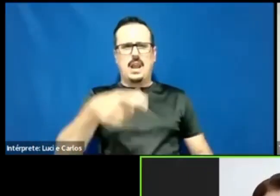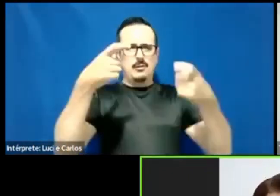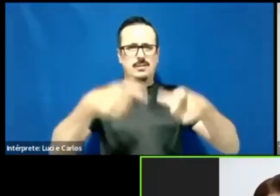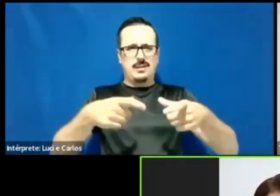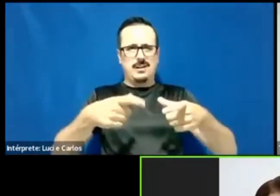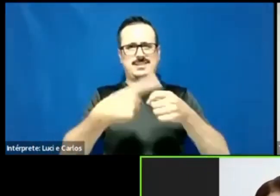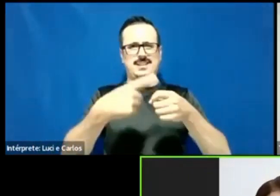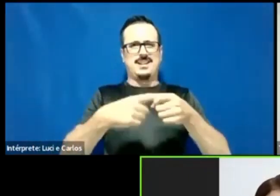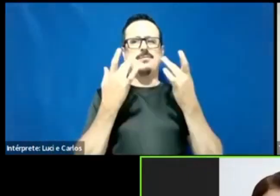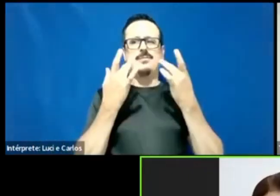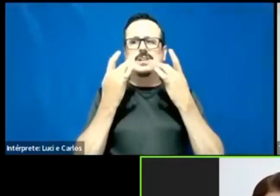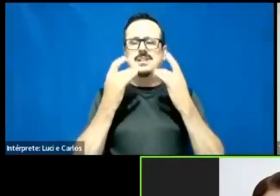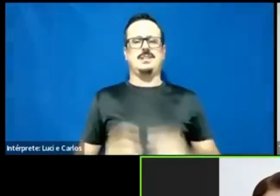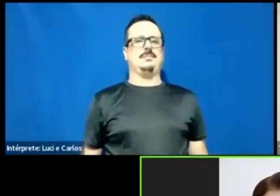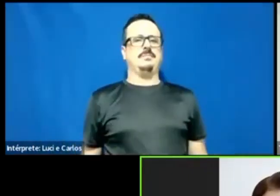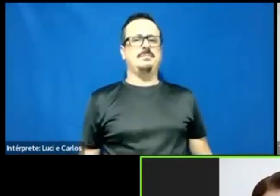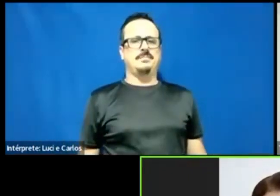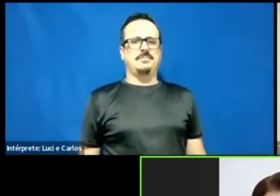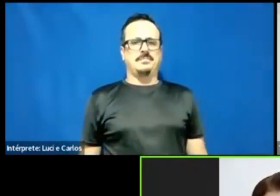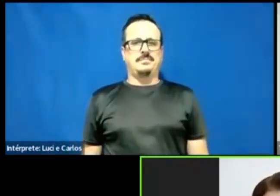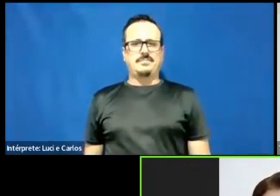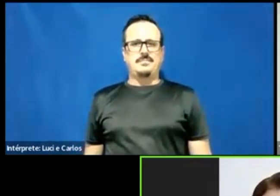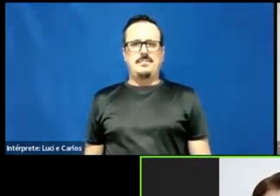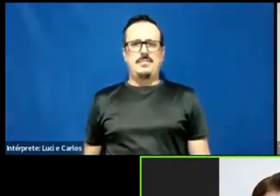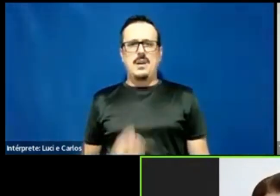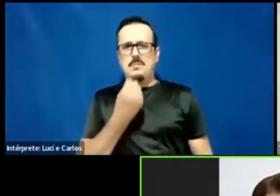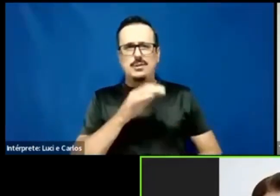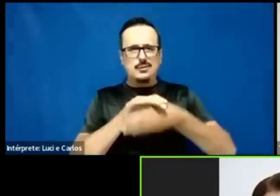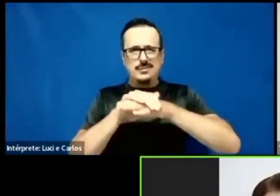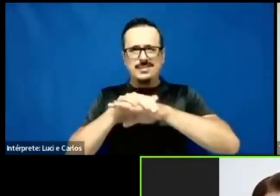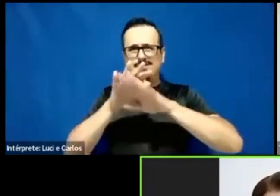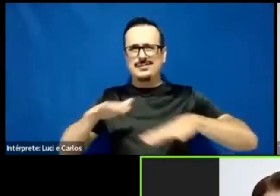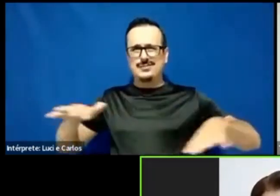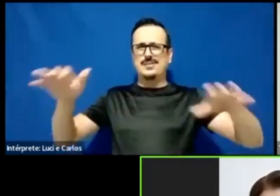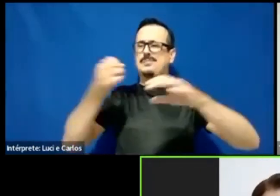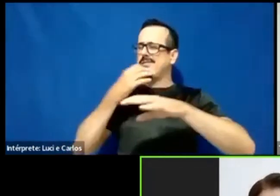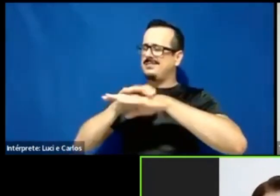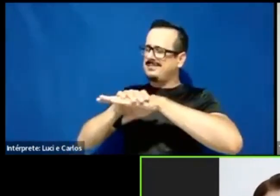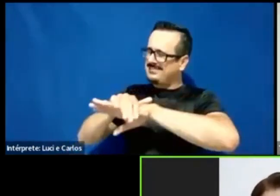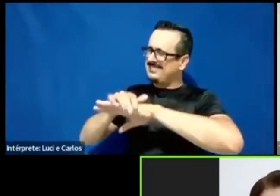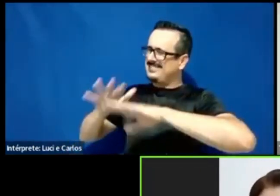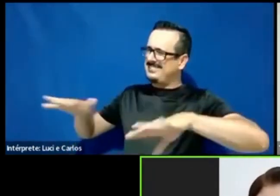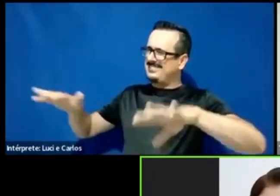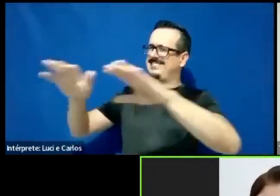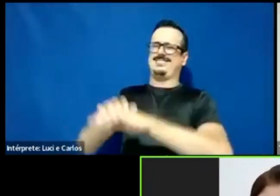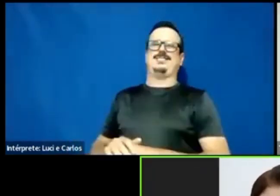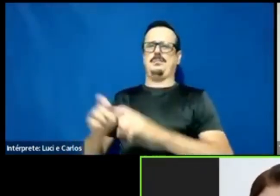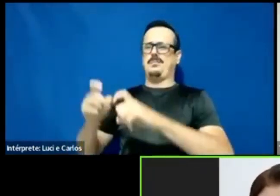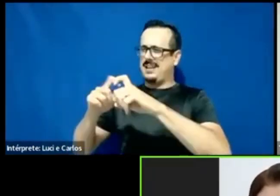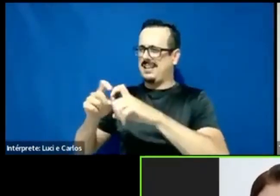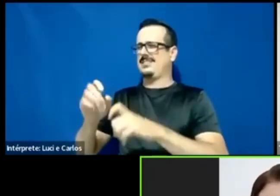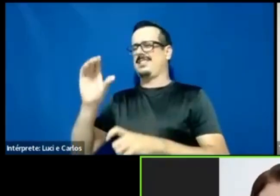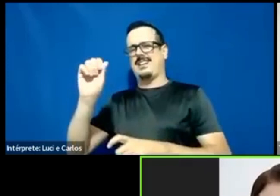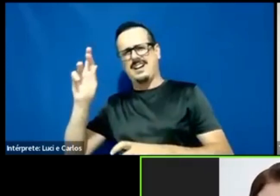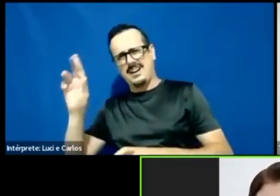Boa noite a todos. Boa noite, senhor Carlos, Sunaico, senhor Orlando. Boa De noite. antemão,